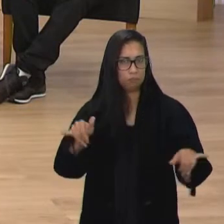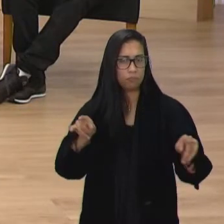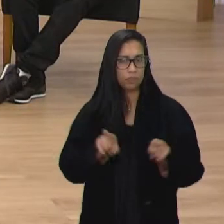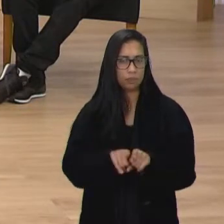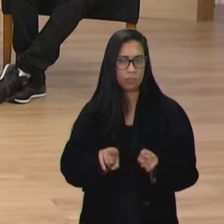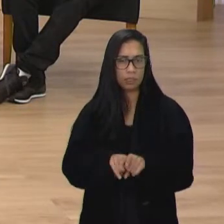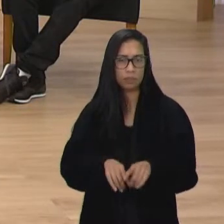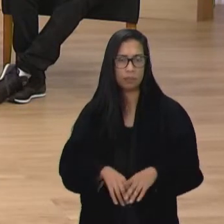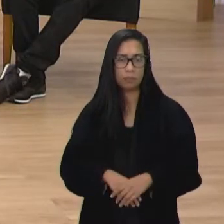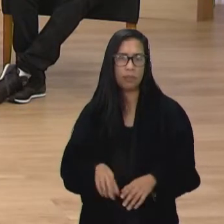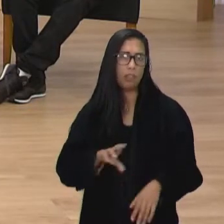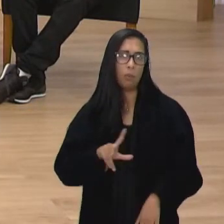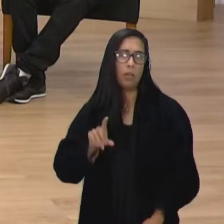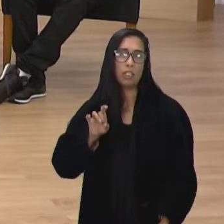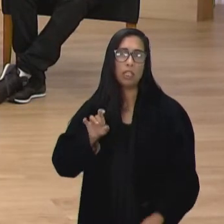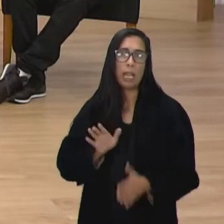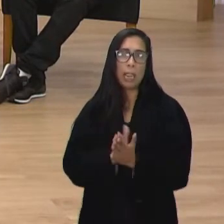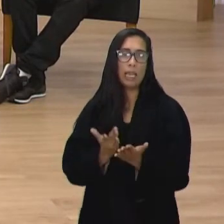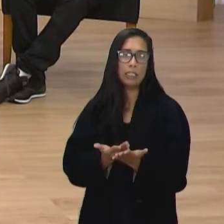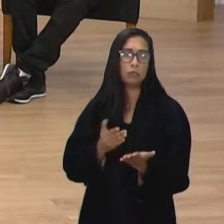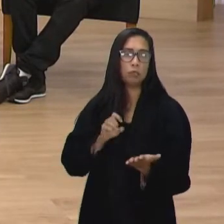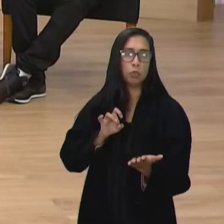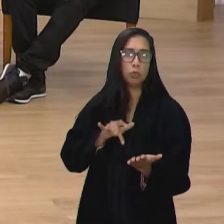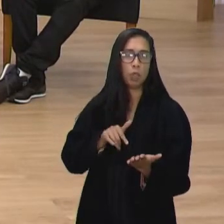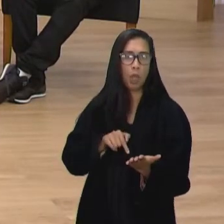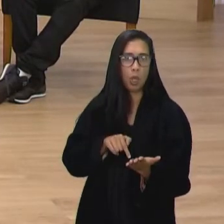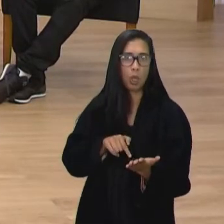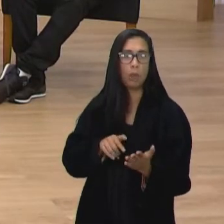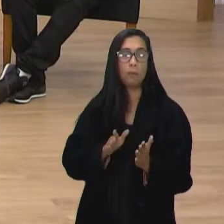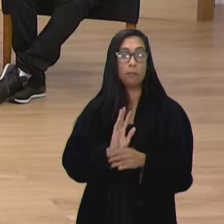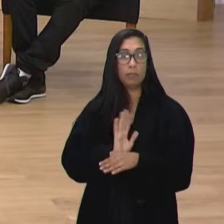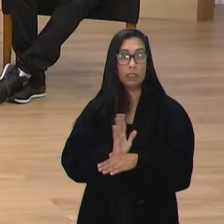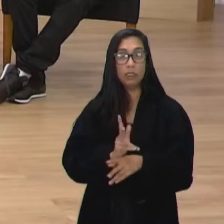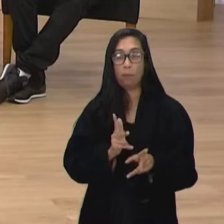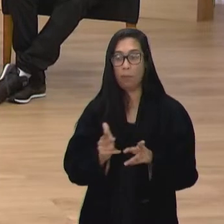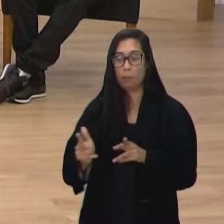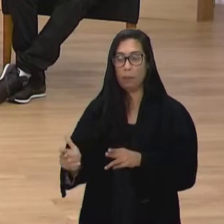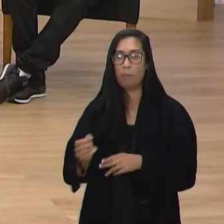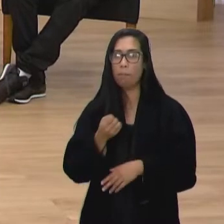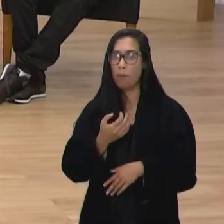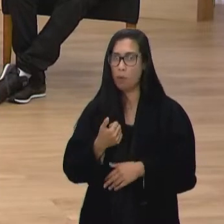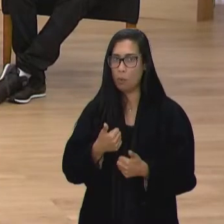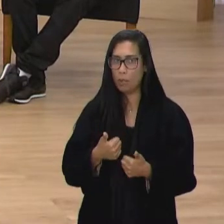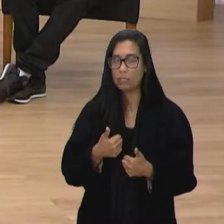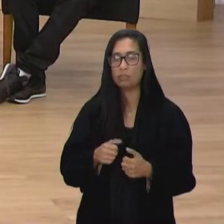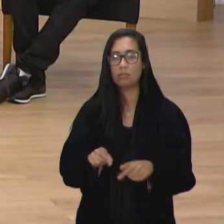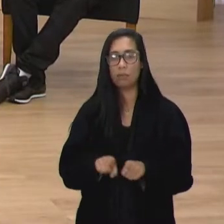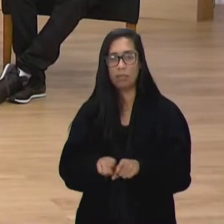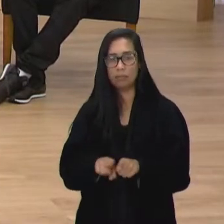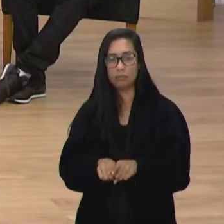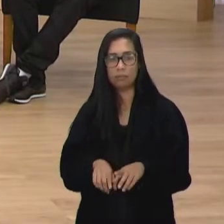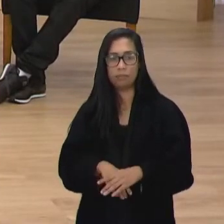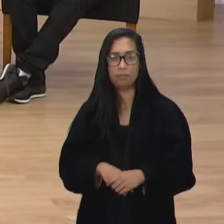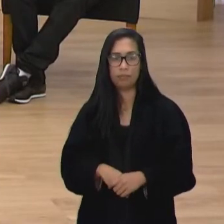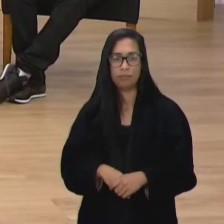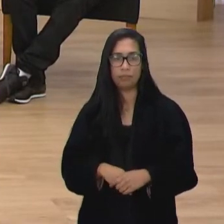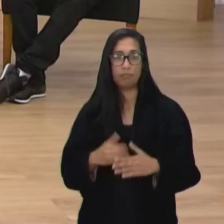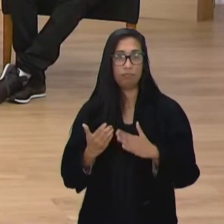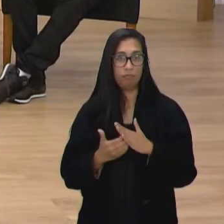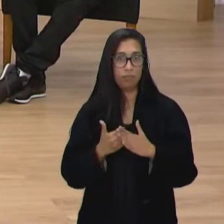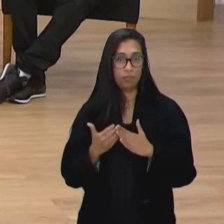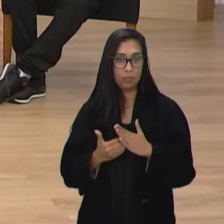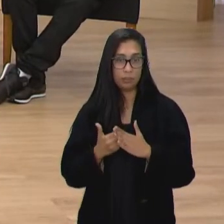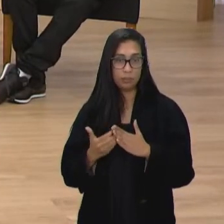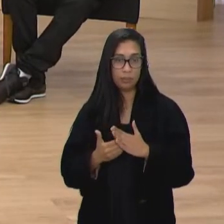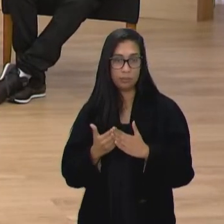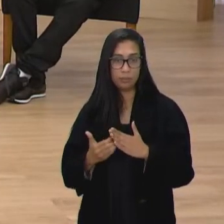acho que não só um livro, mas também daria uma série boa esse episódio. Aí, ó, aquela empresa que começa